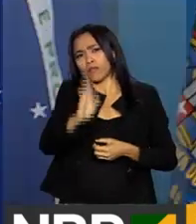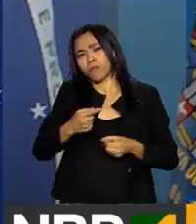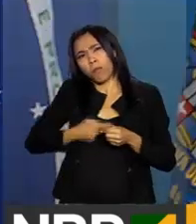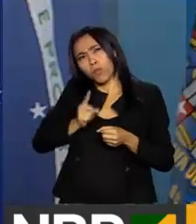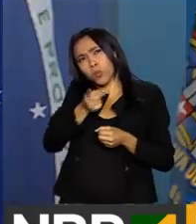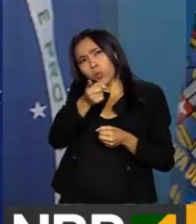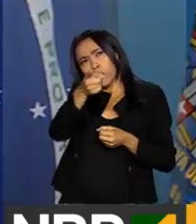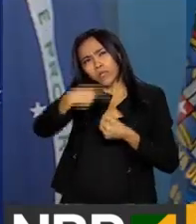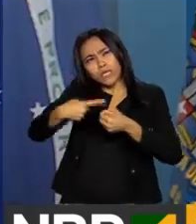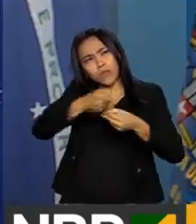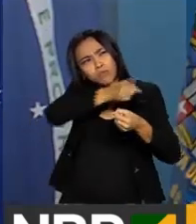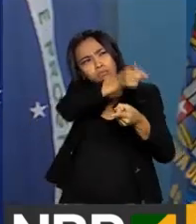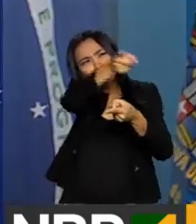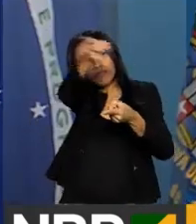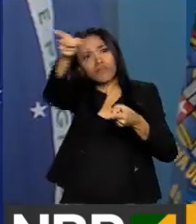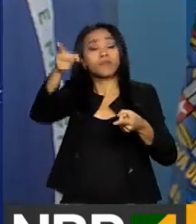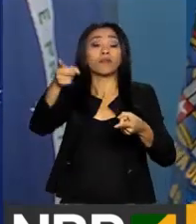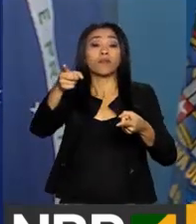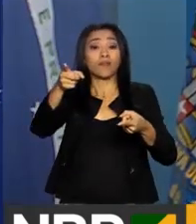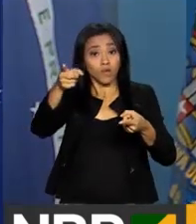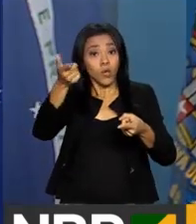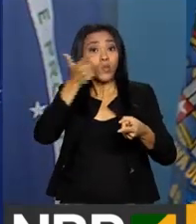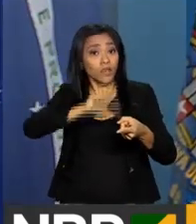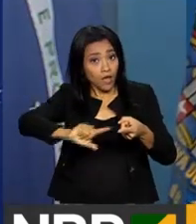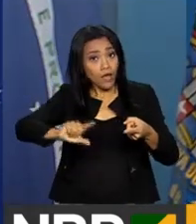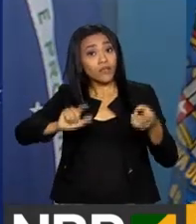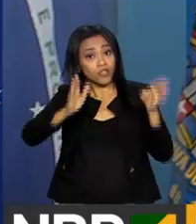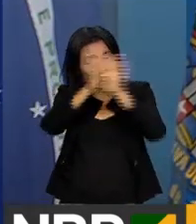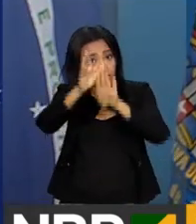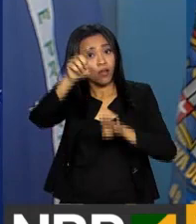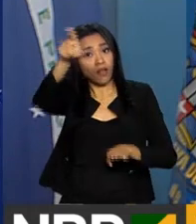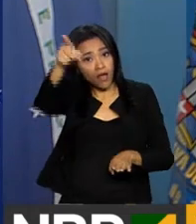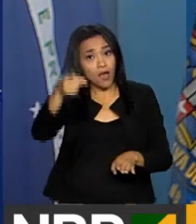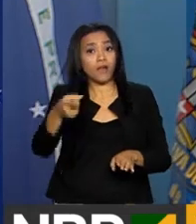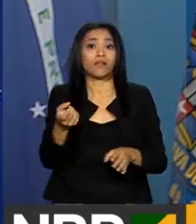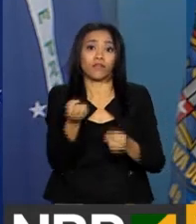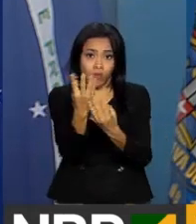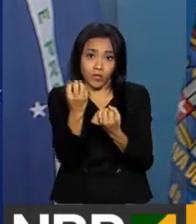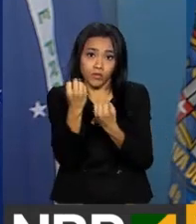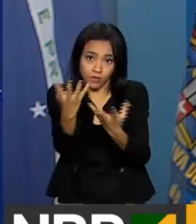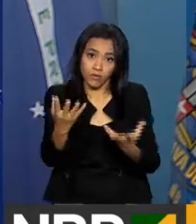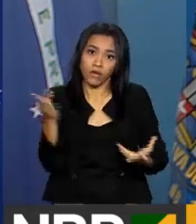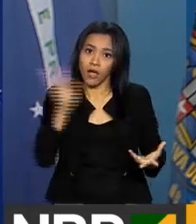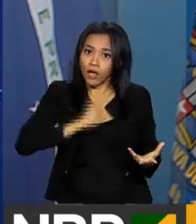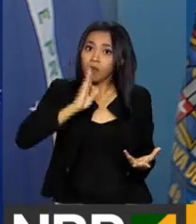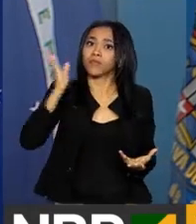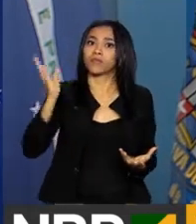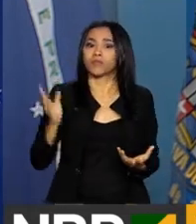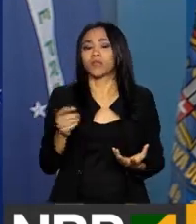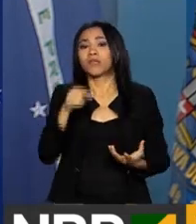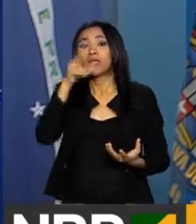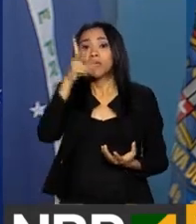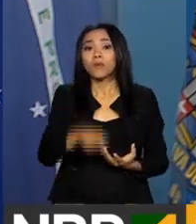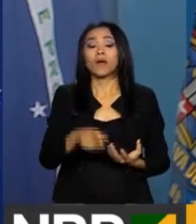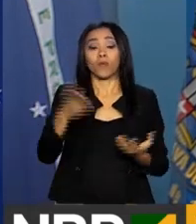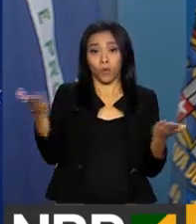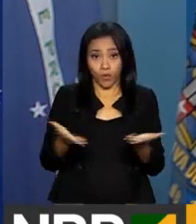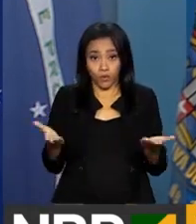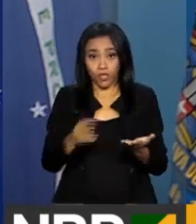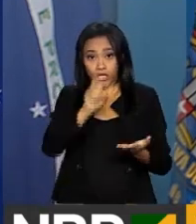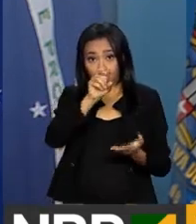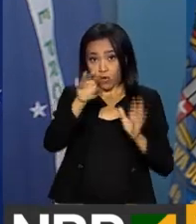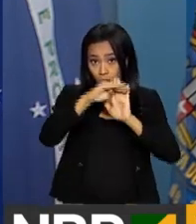do nosso país a comunicação chega com extraordinária rapidez ou seja o quadro da voz do brasil de hoje